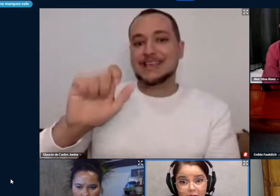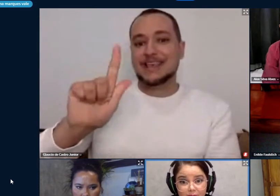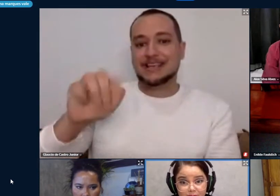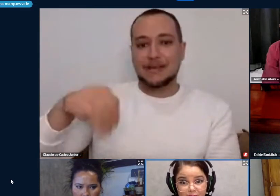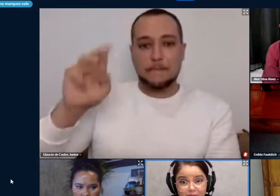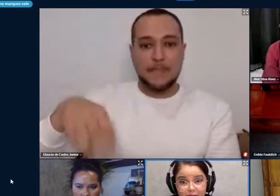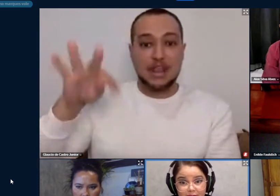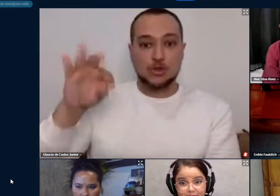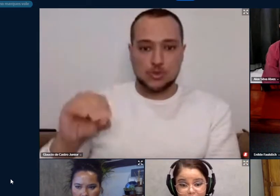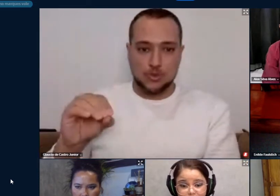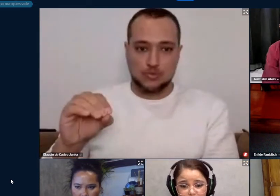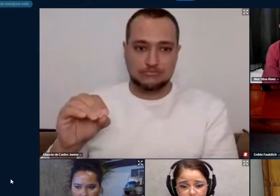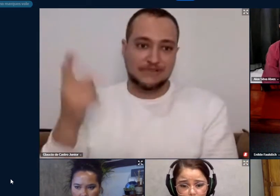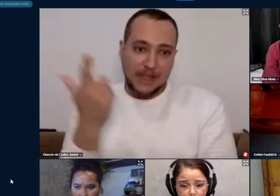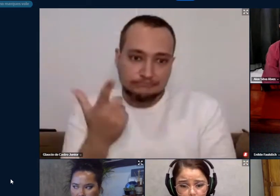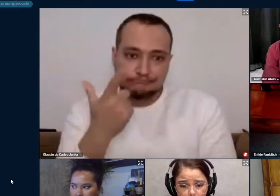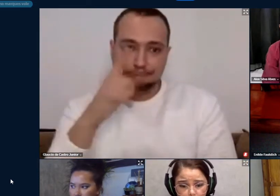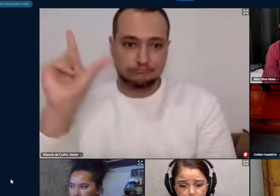é